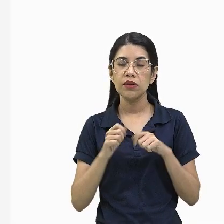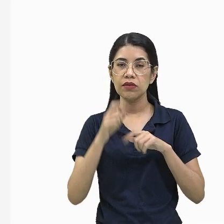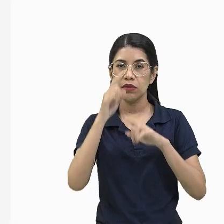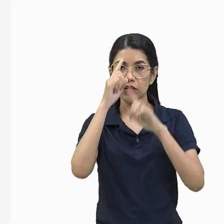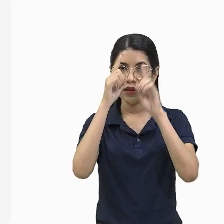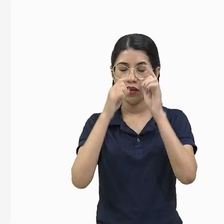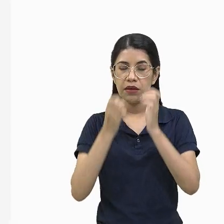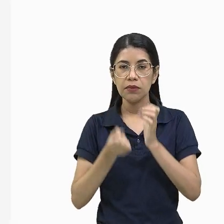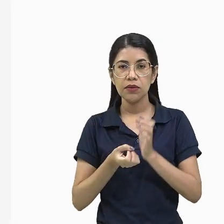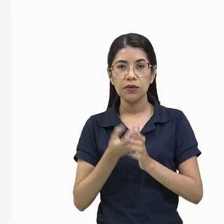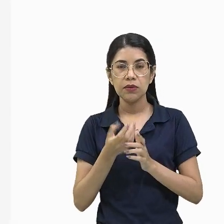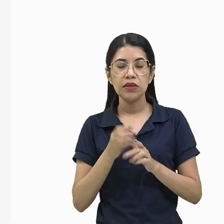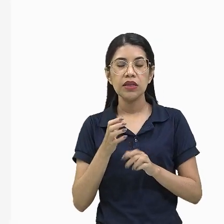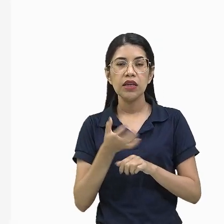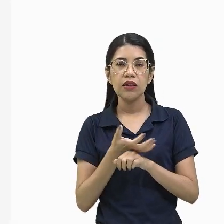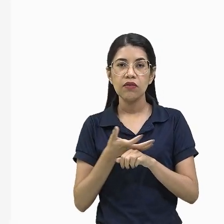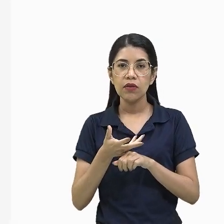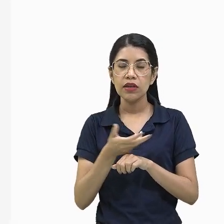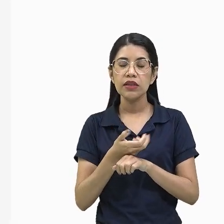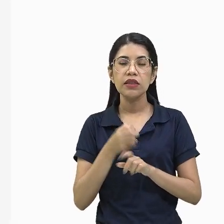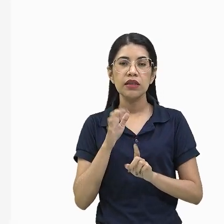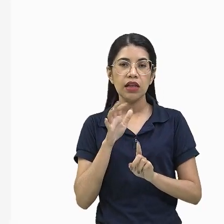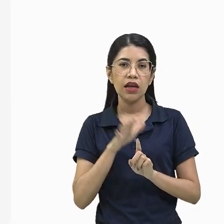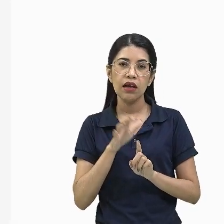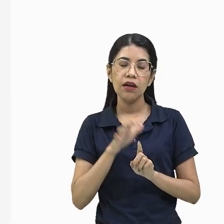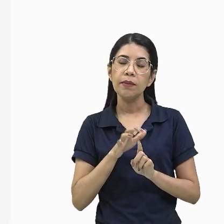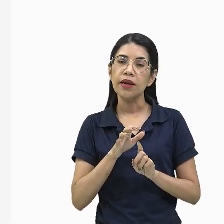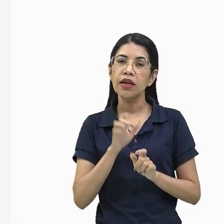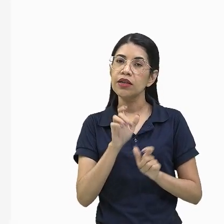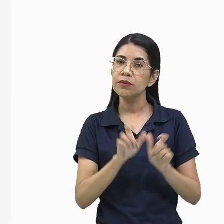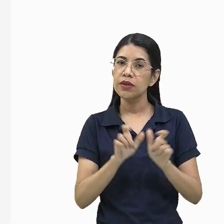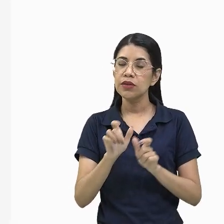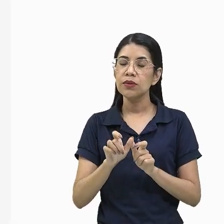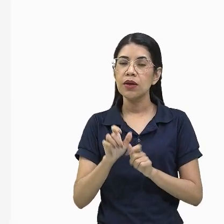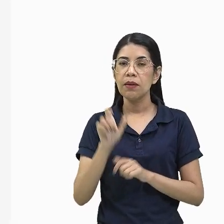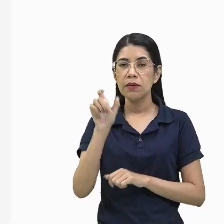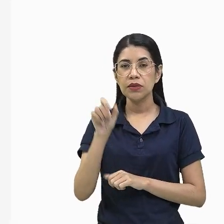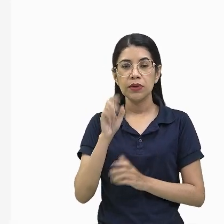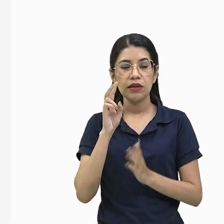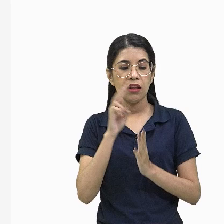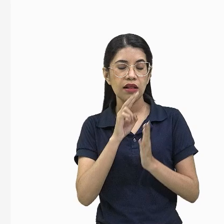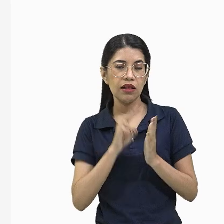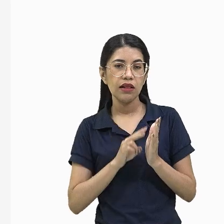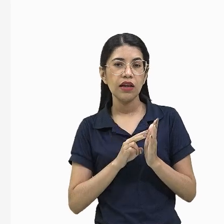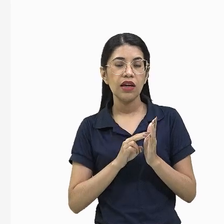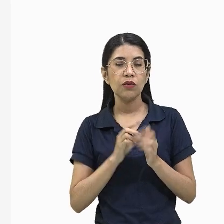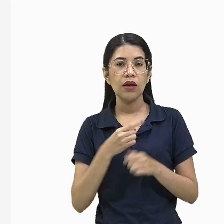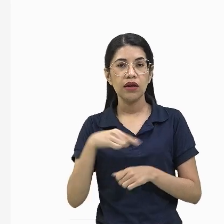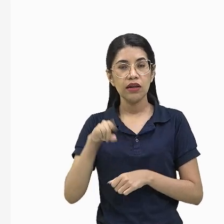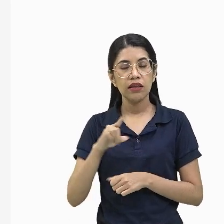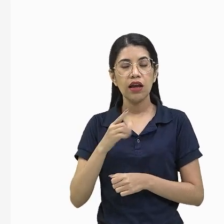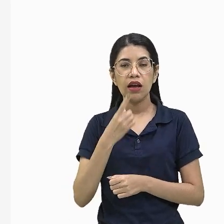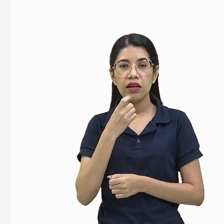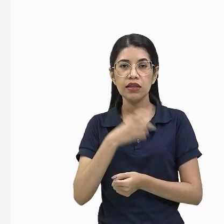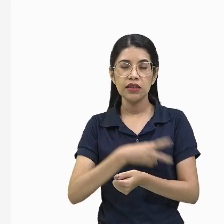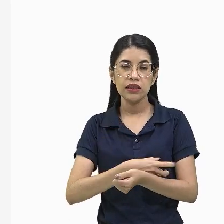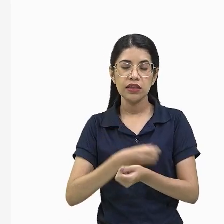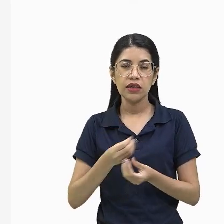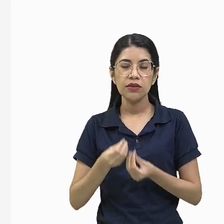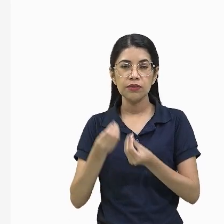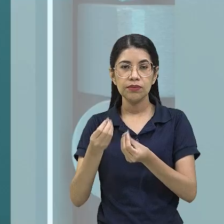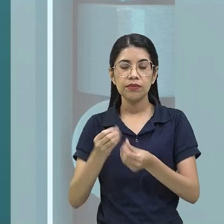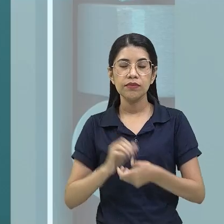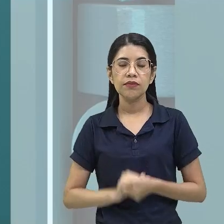para persuadir e convencer a pessoa, o leitor, a doar sangue. Ok?